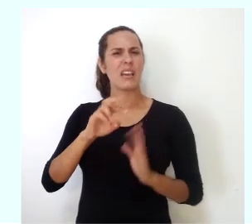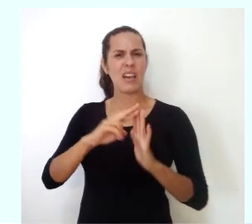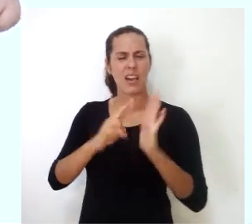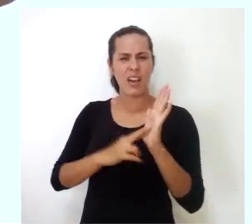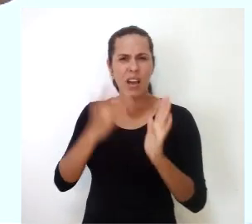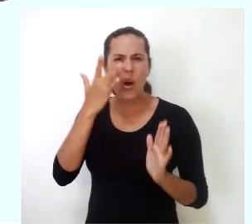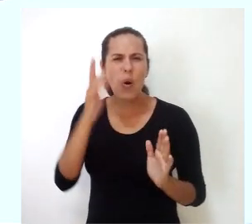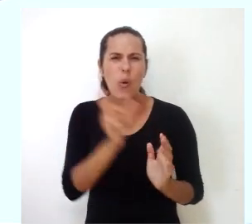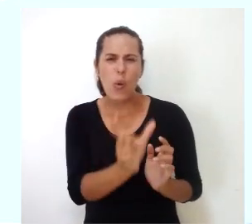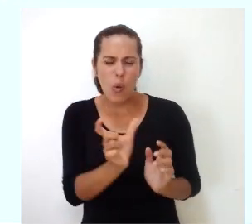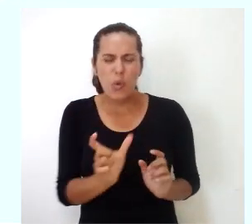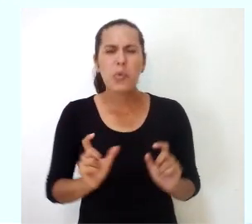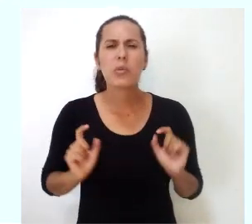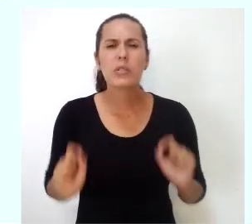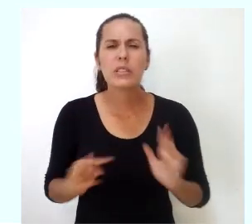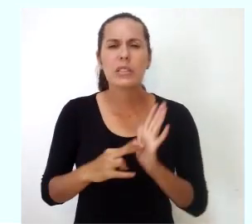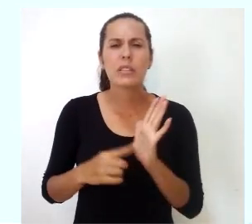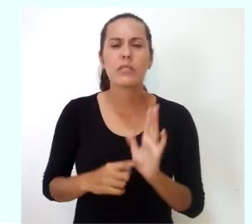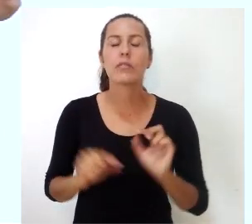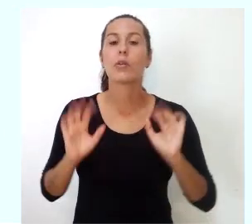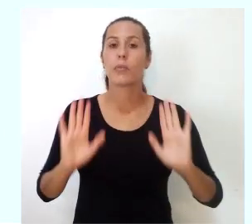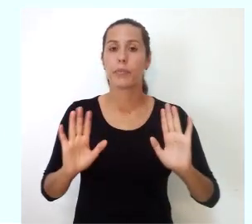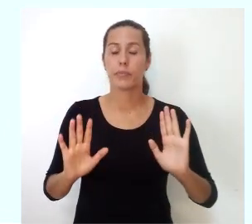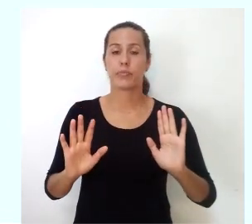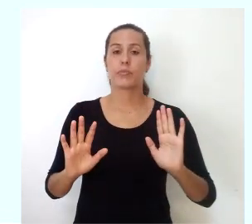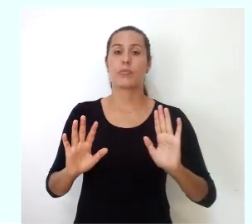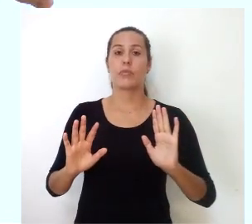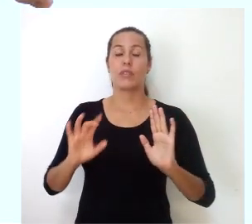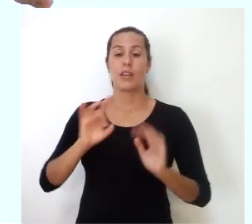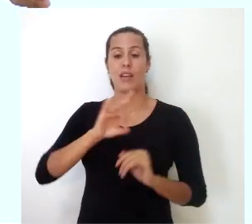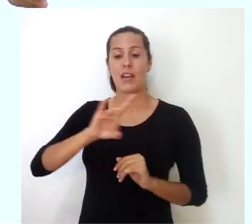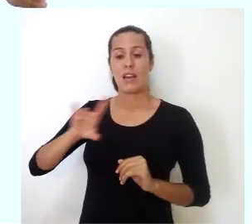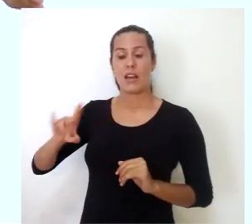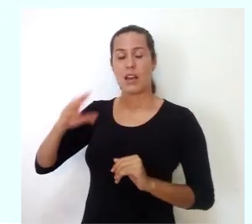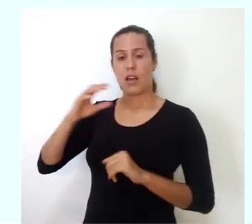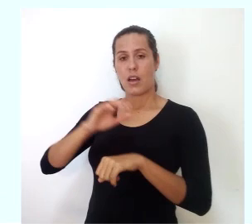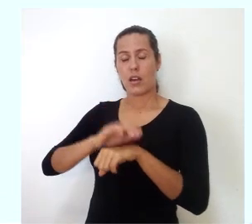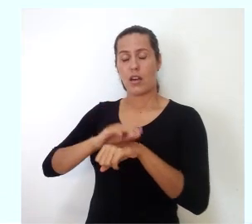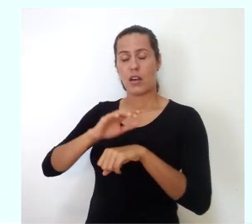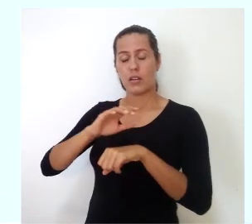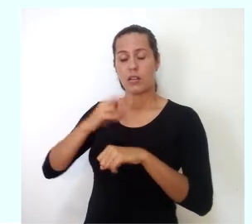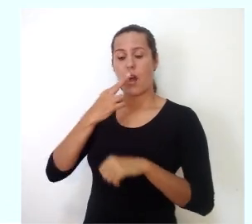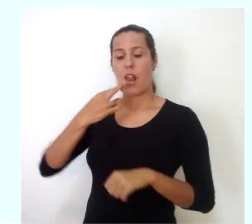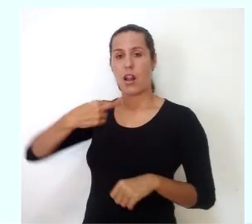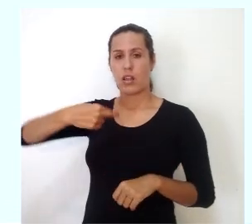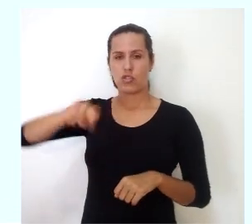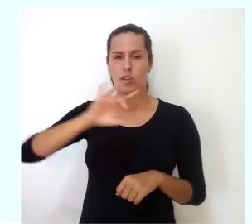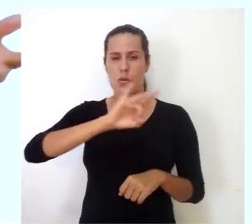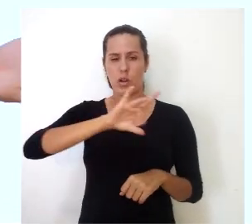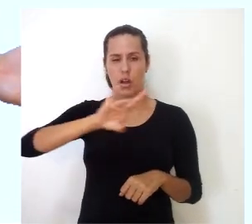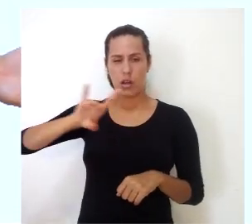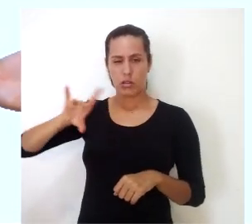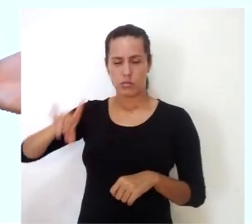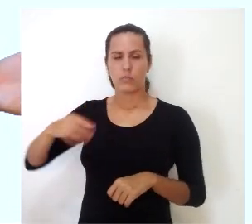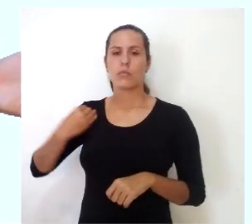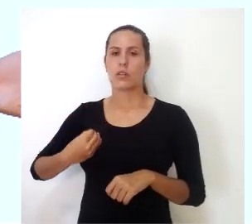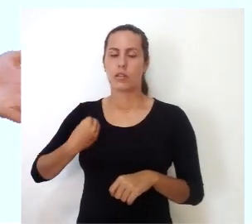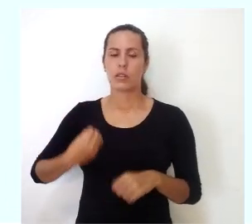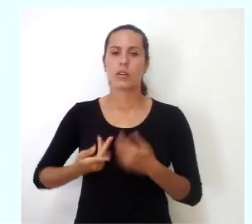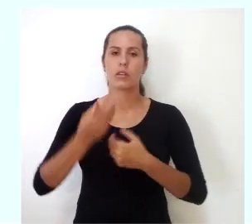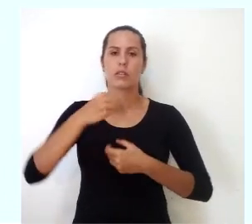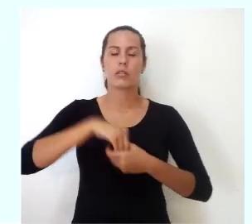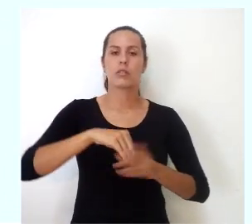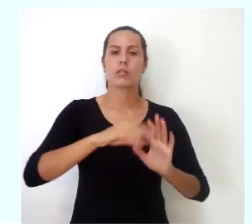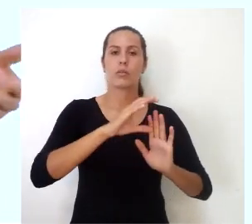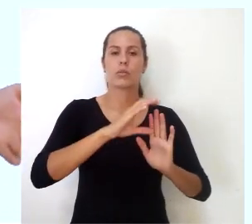cada pensamento religioso, ele terá as suas regras de ouro. Ou seja, o seu código de conduta,